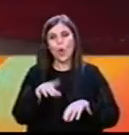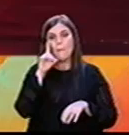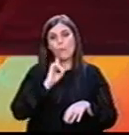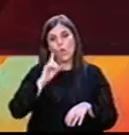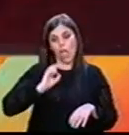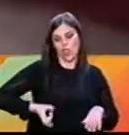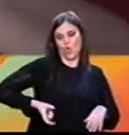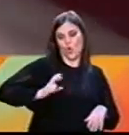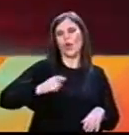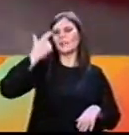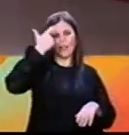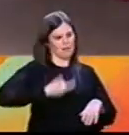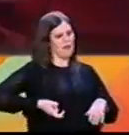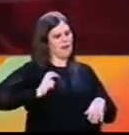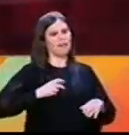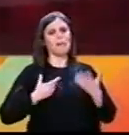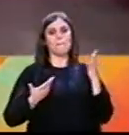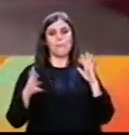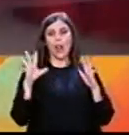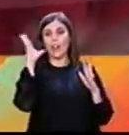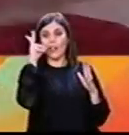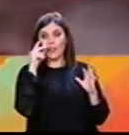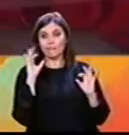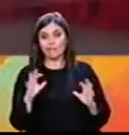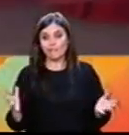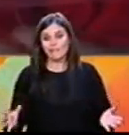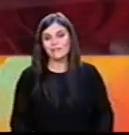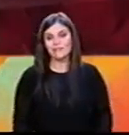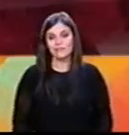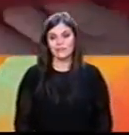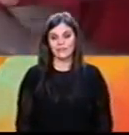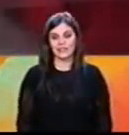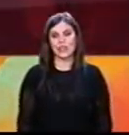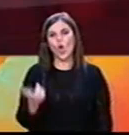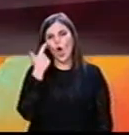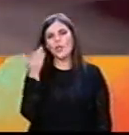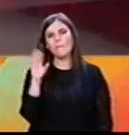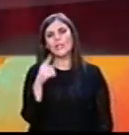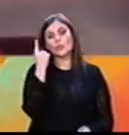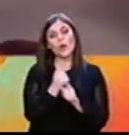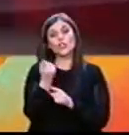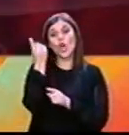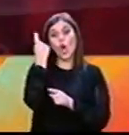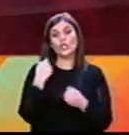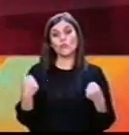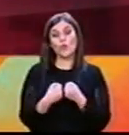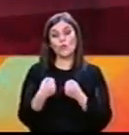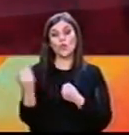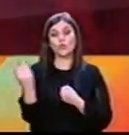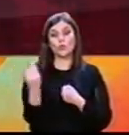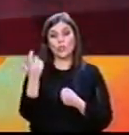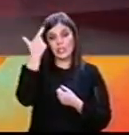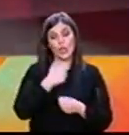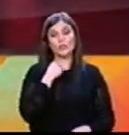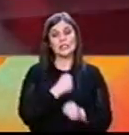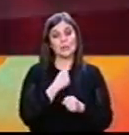coragem. Sou muito corajosa. Vou ficar aqui com as mãos bem quentinhas. Pronto. Olha, e sabes uma coisa? Ontem foi o jogo do Porto. Eu estava a trabalhar,